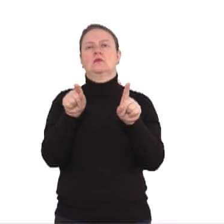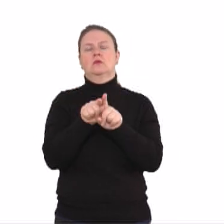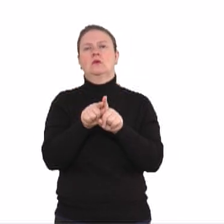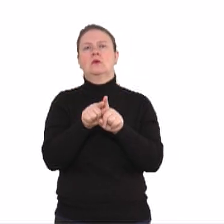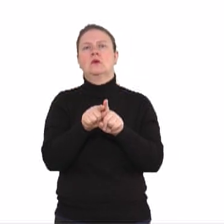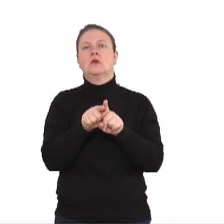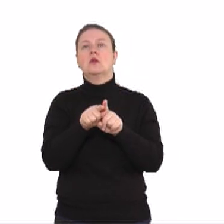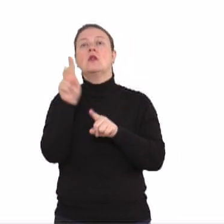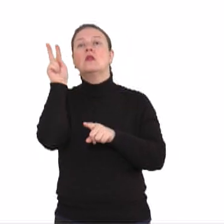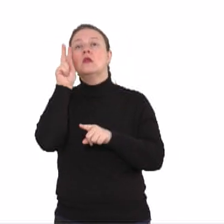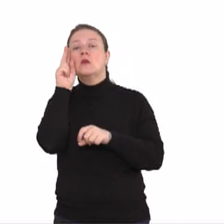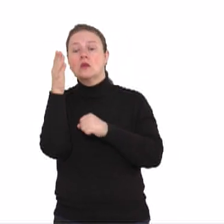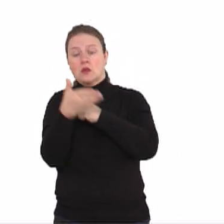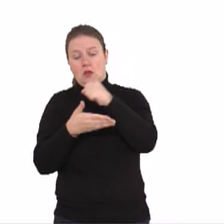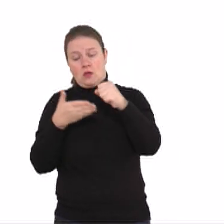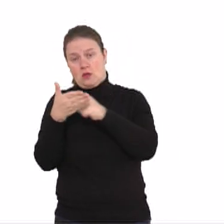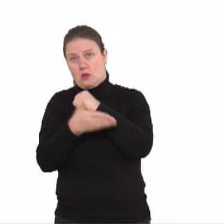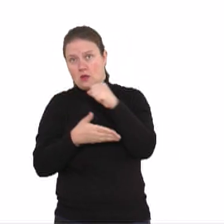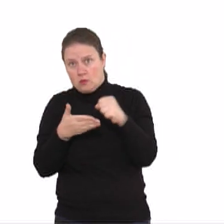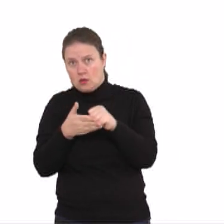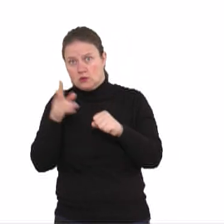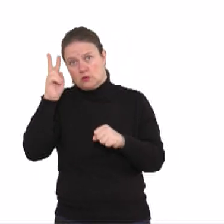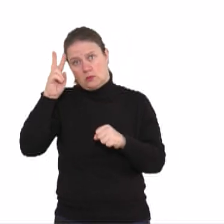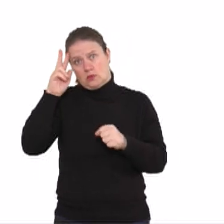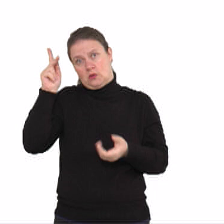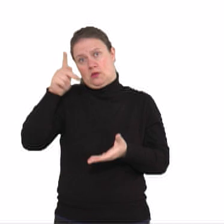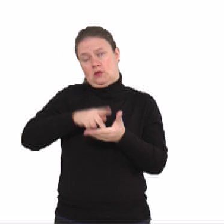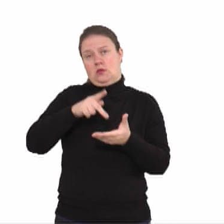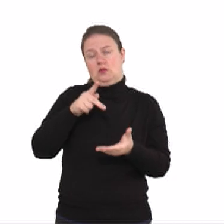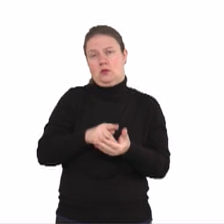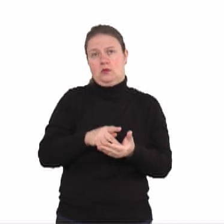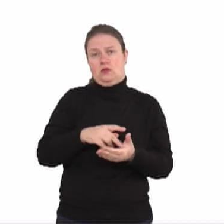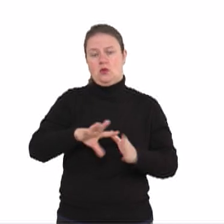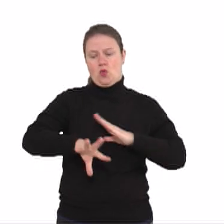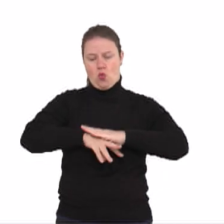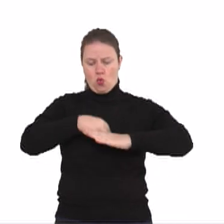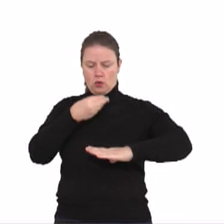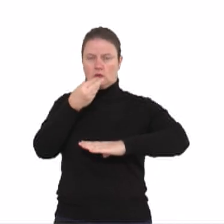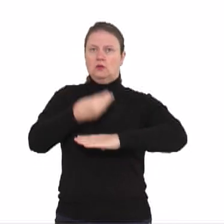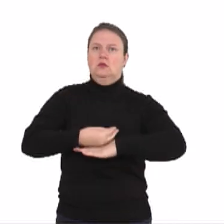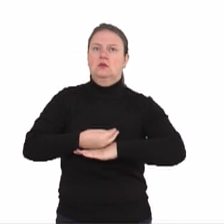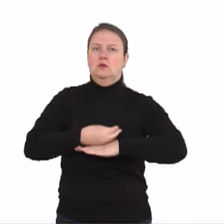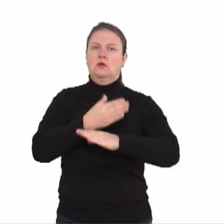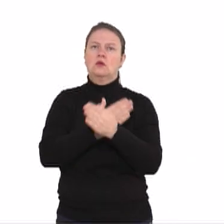é baseado em uma história real, só torna essas atitudes